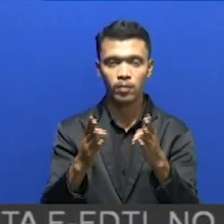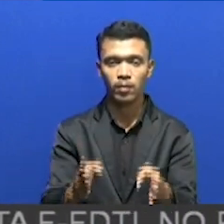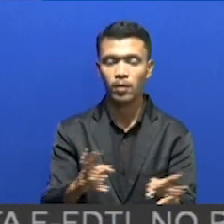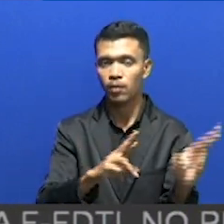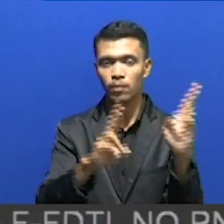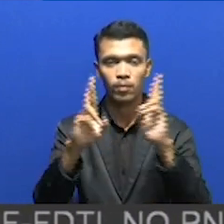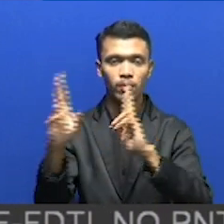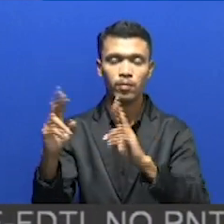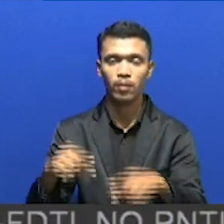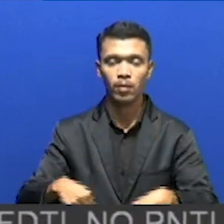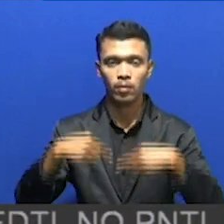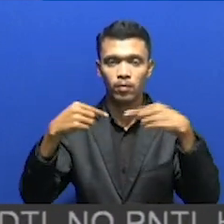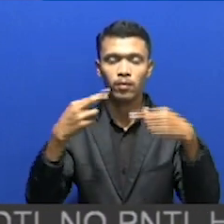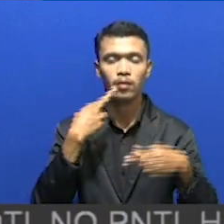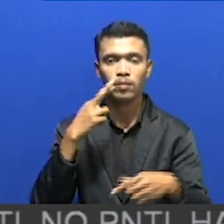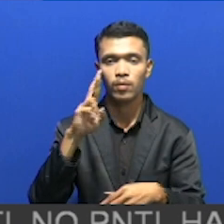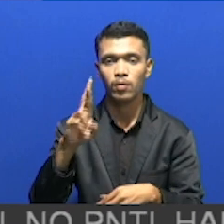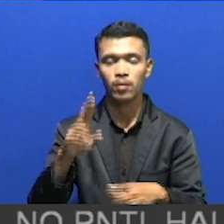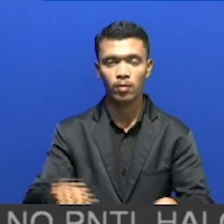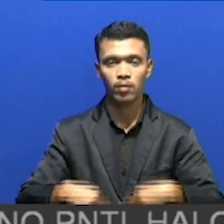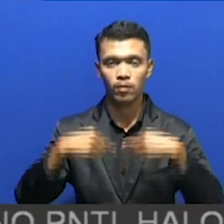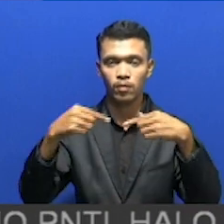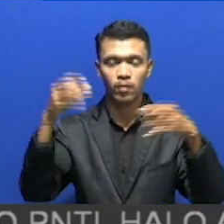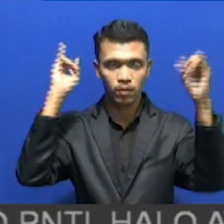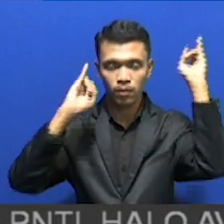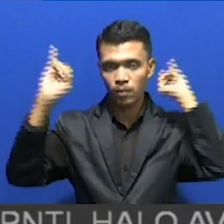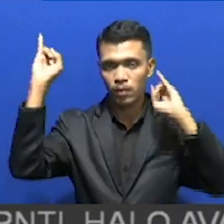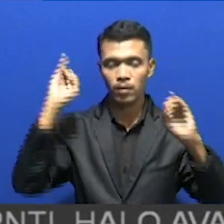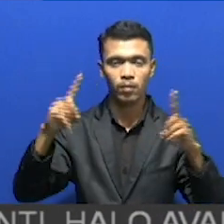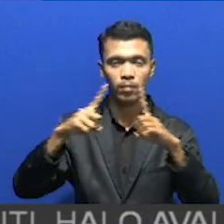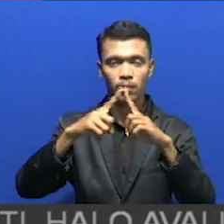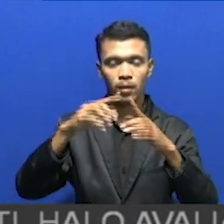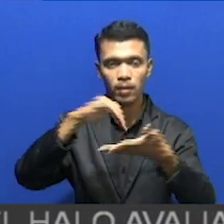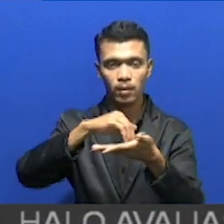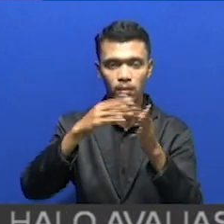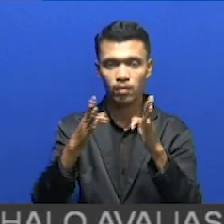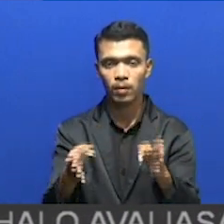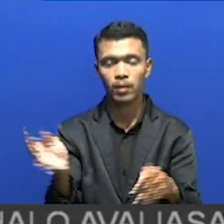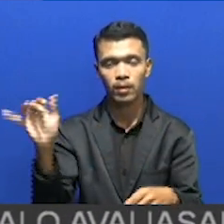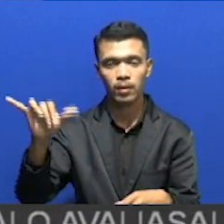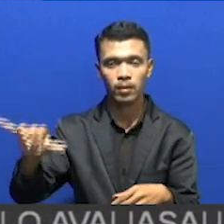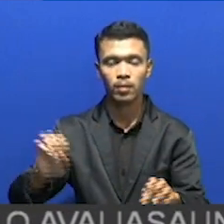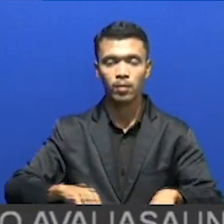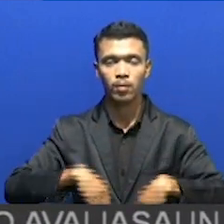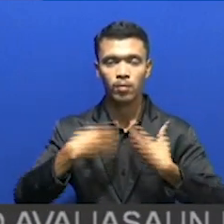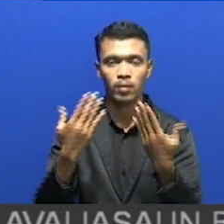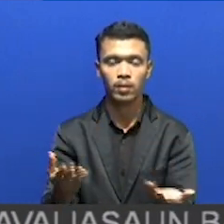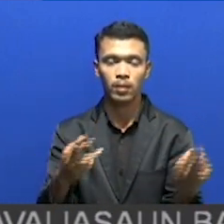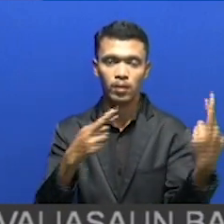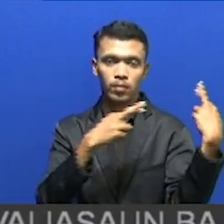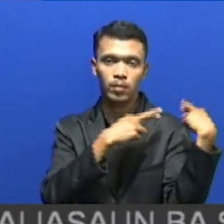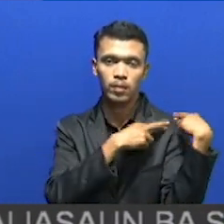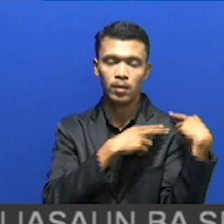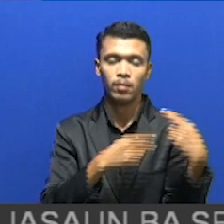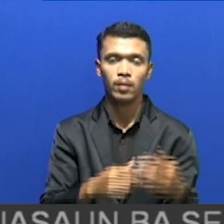tu for resposta, for informação, vá alencira. A tu bele, pensar também a papel, fundo, né? Bele